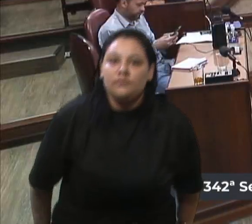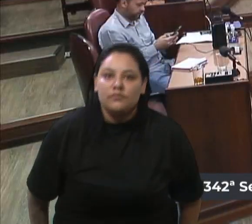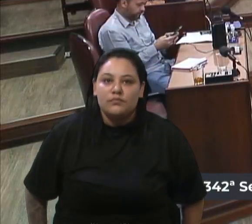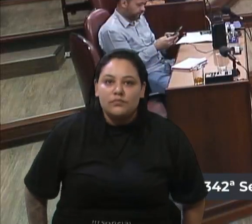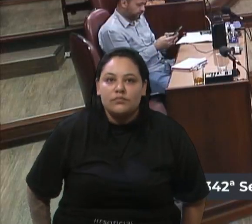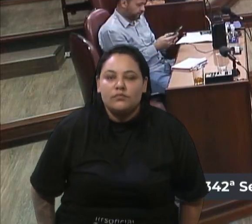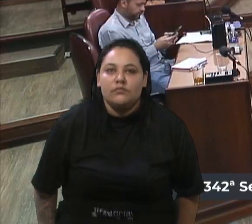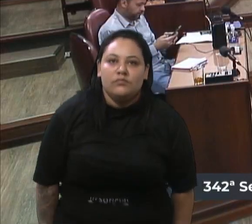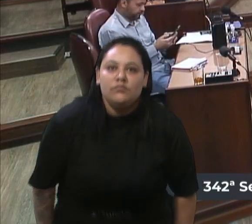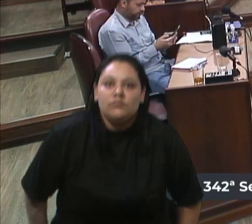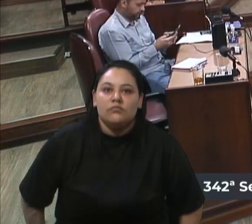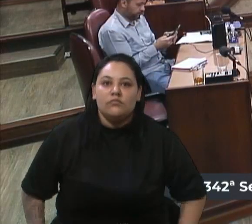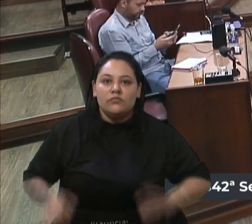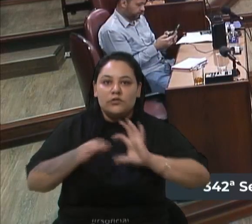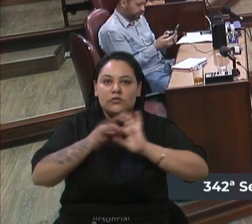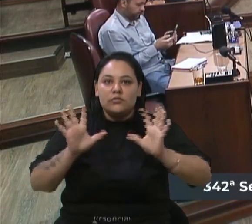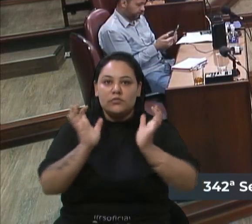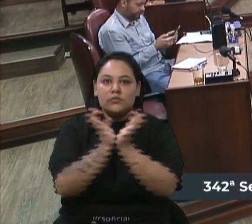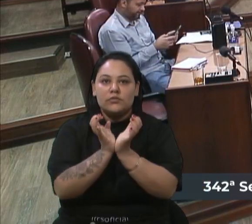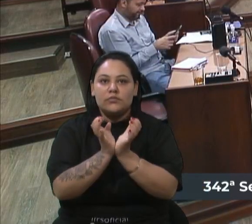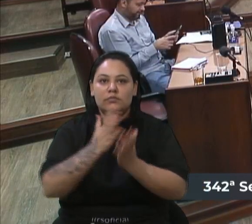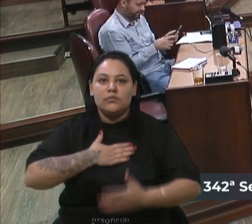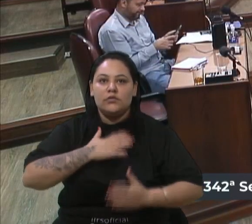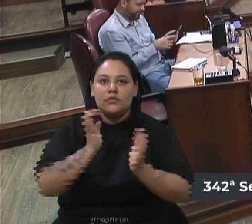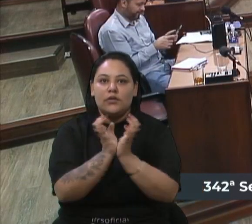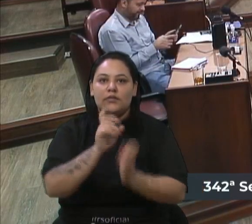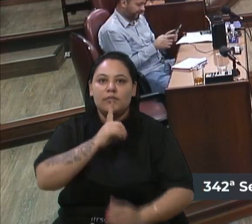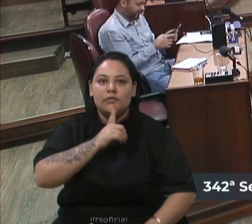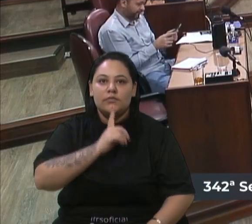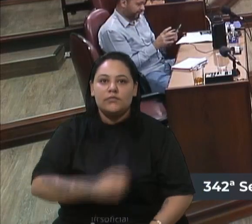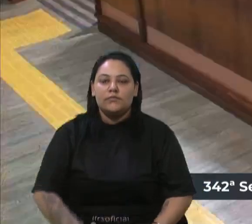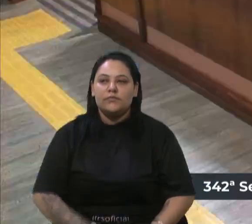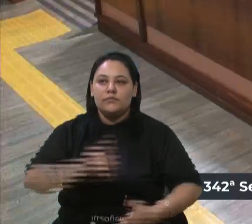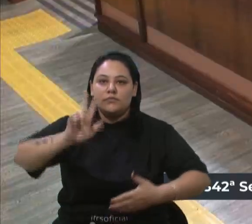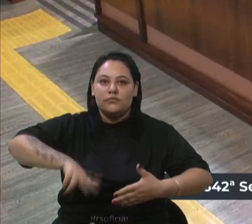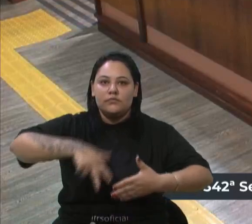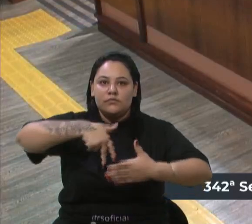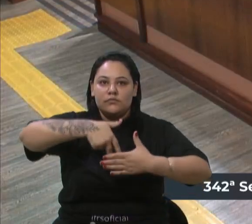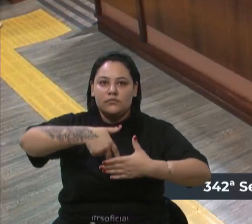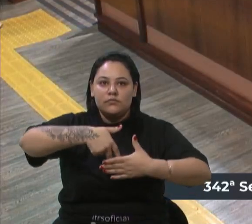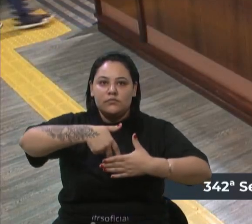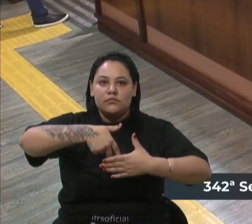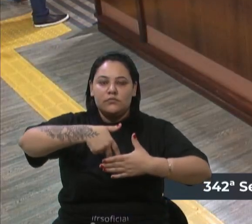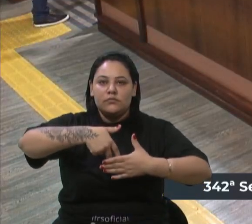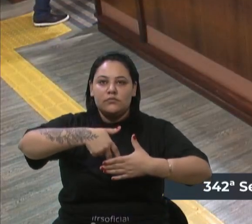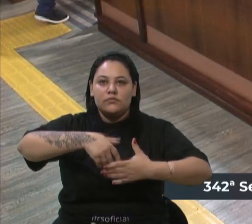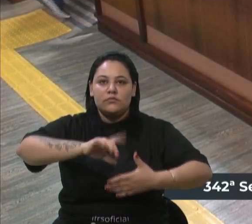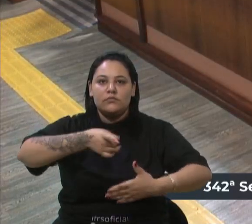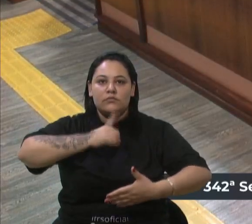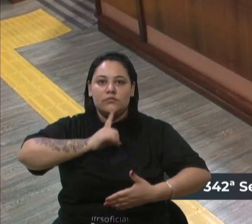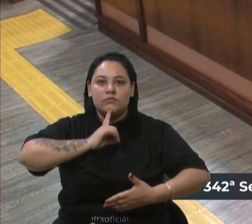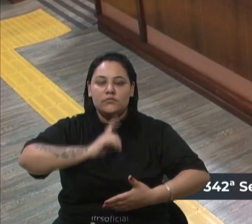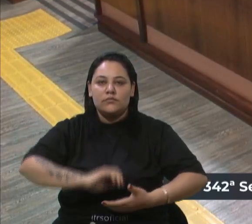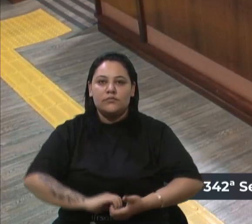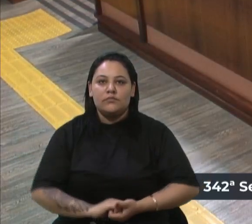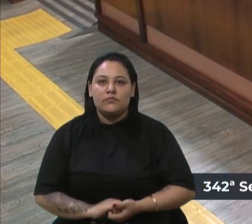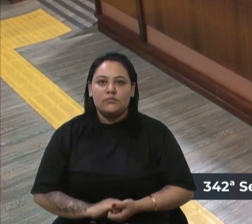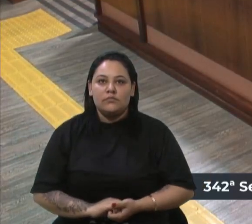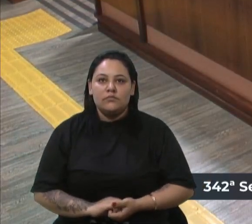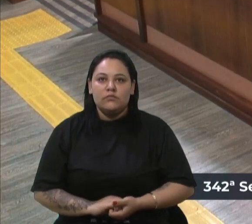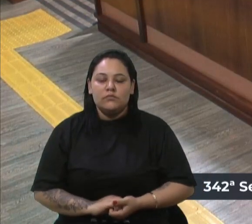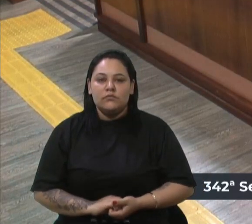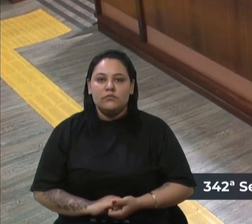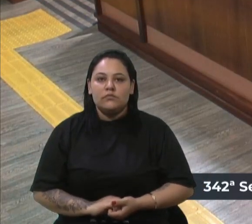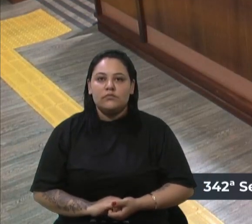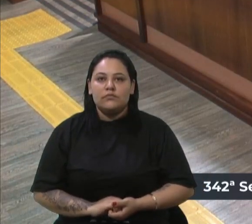Diante para o meu colega Meneguzzi, Alberto Meneguzzi. Na tribuna, Alberto Meneguzzi.